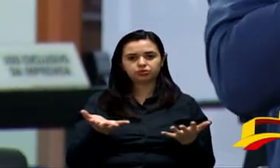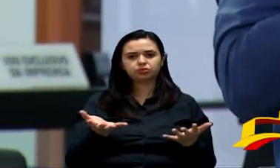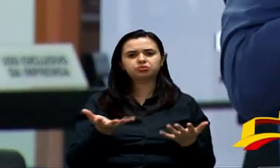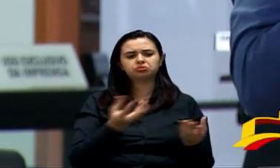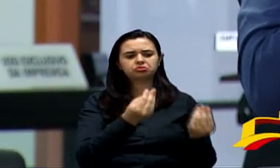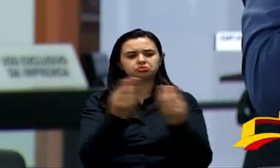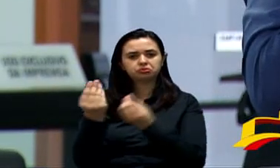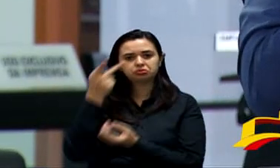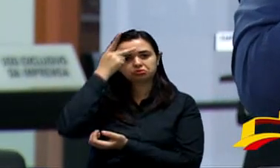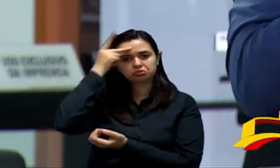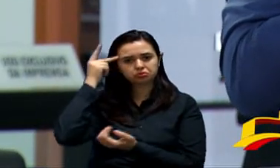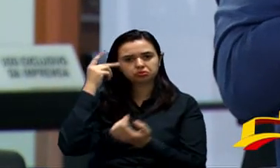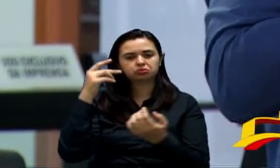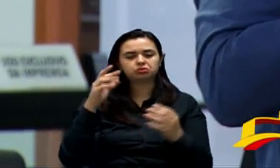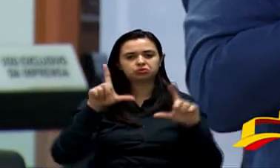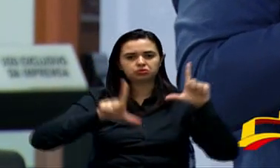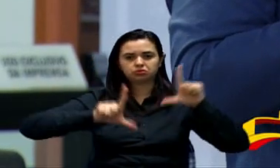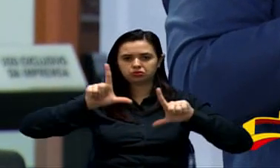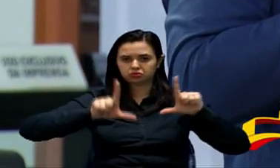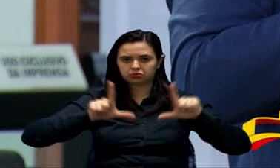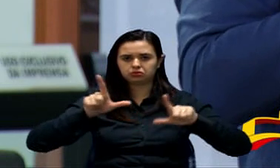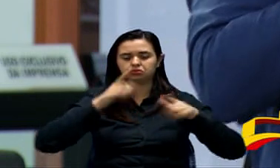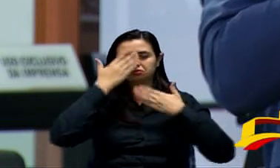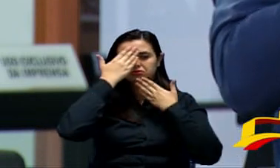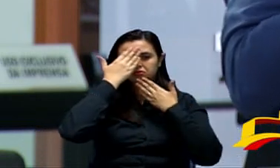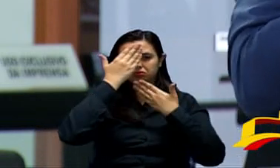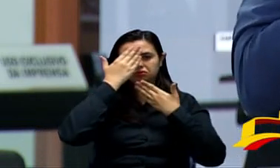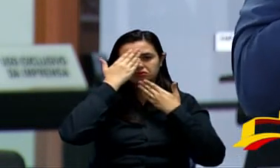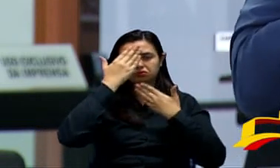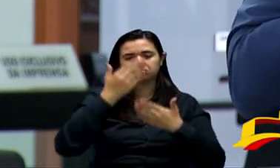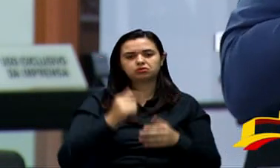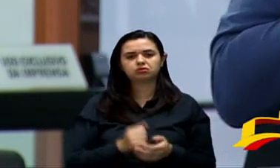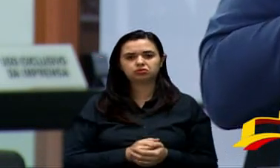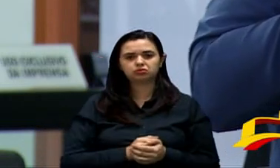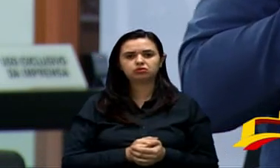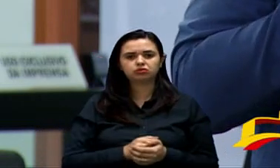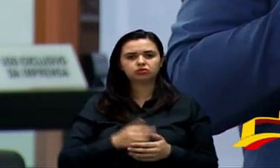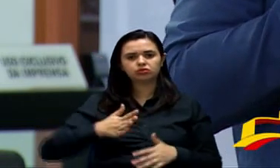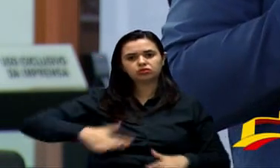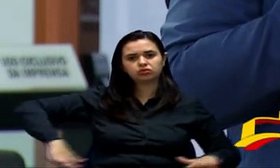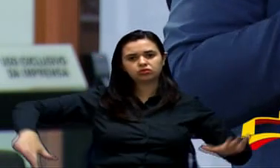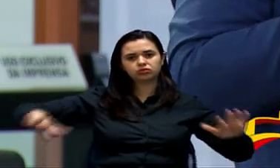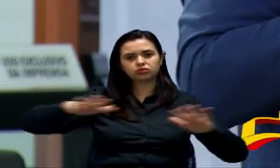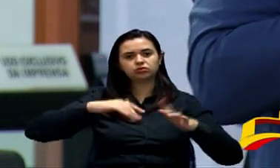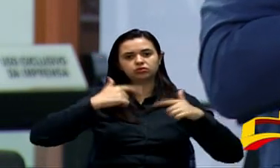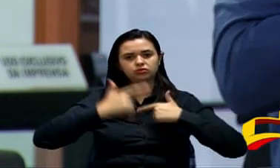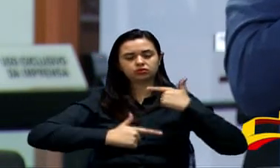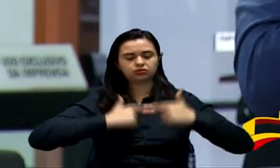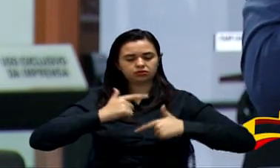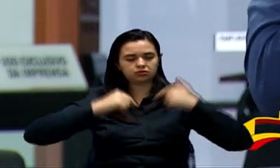pelas redes sociais. Quero agradecer aqui todos os funcionários da Câmara Municipal, doutor Hélio Brasileiro.